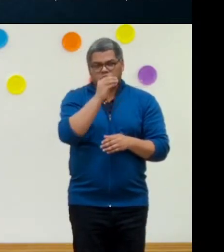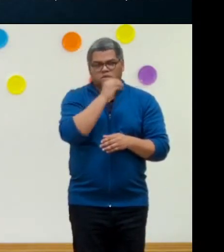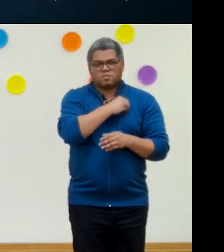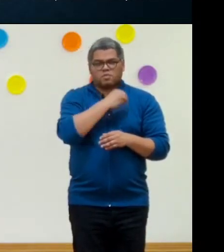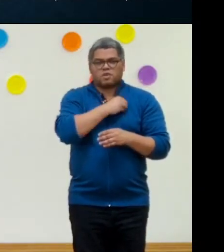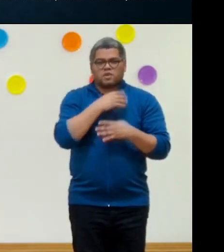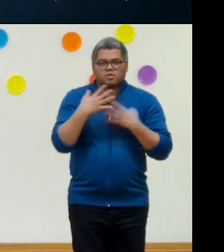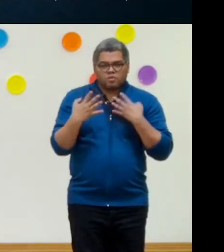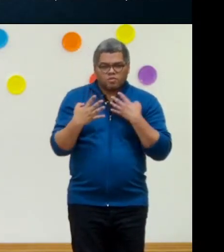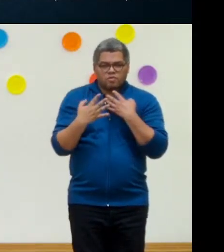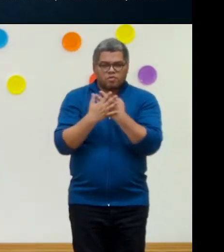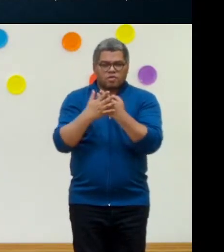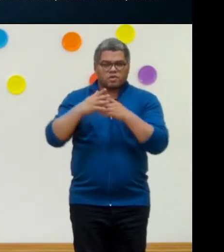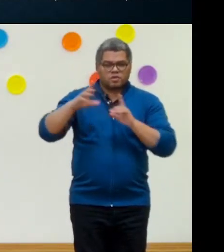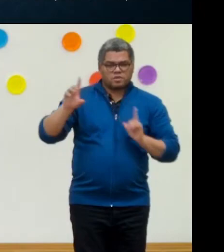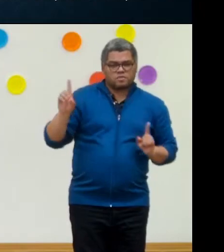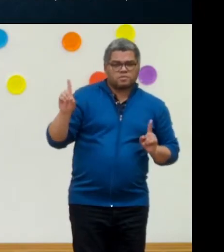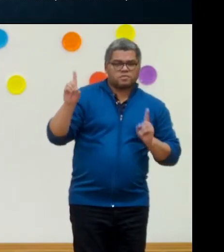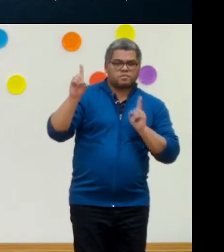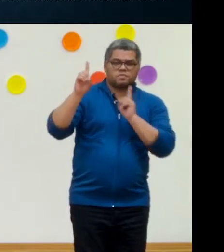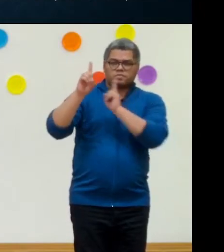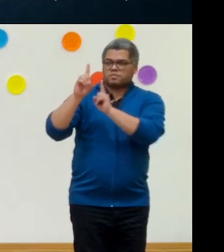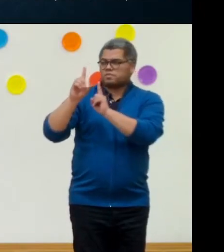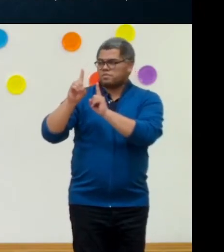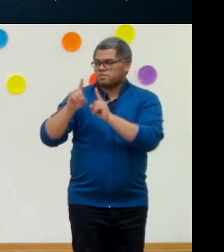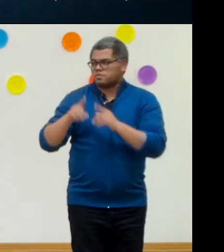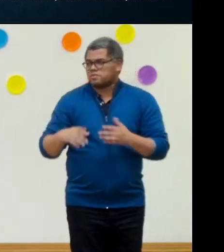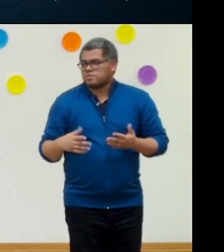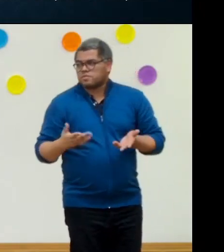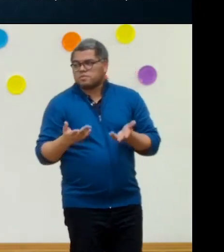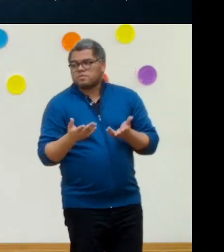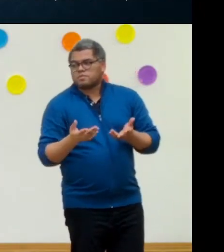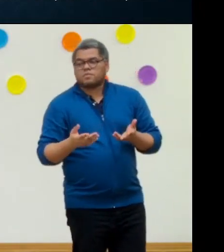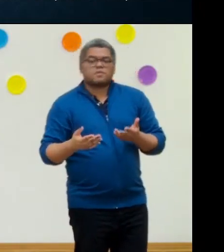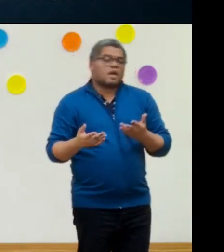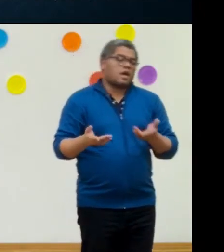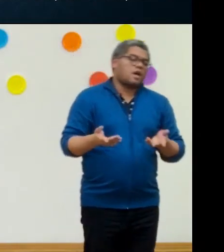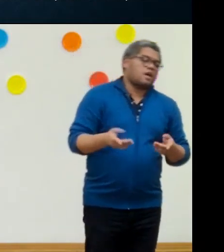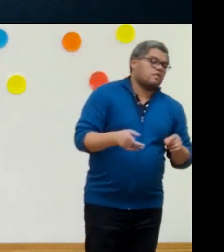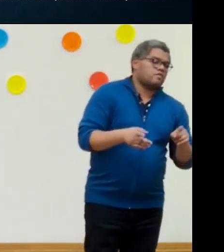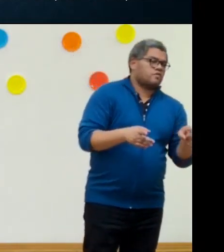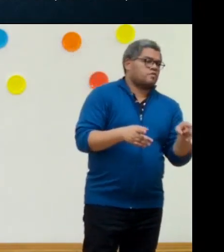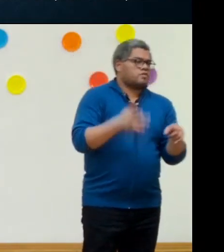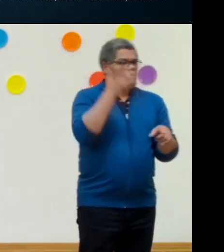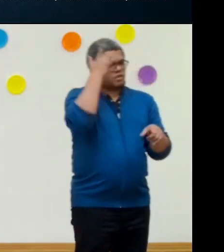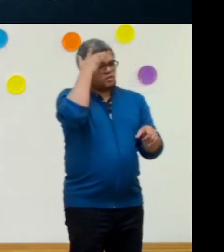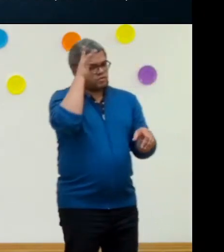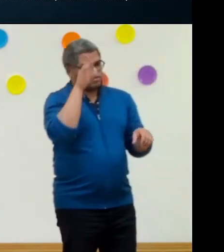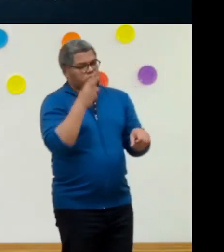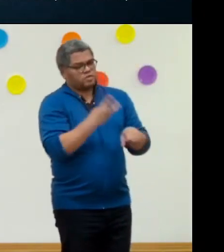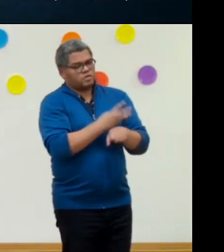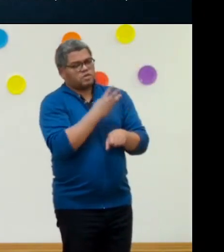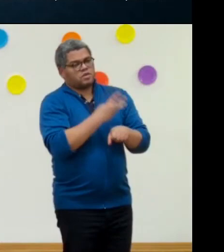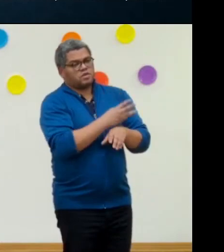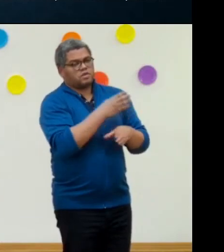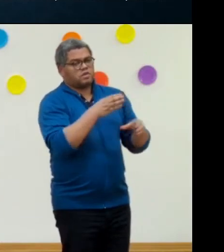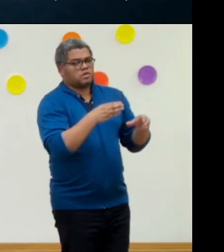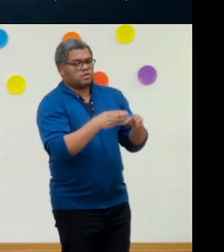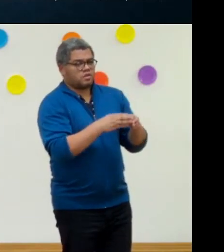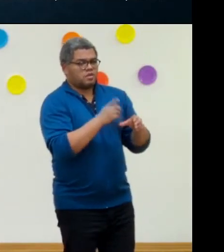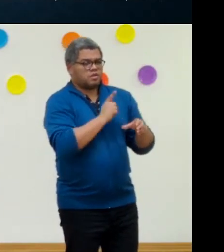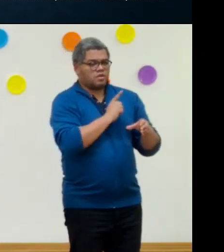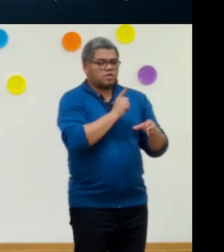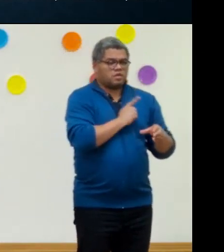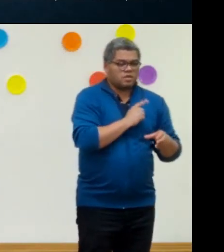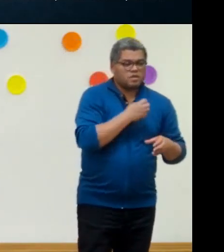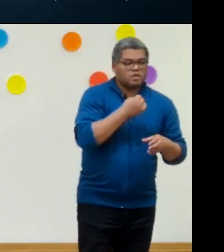arruma desculpa. Para de ser assim, mas também você não sabe o grupo que eu tenho no WhatsApp. Se o teu WhatsApp te faz pecar,